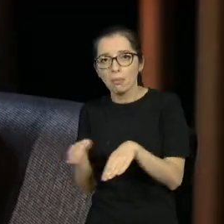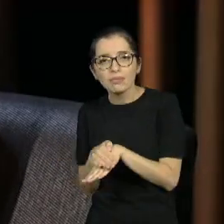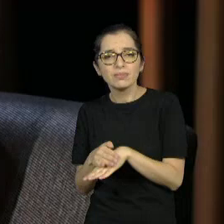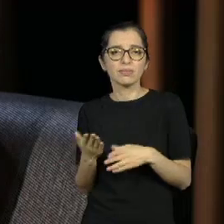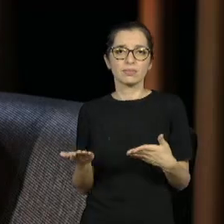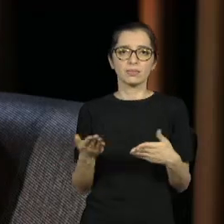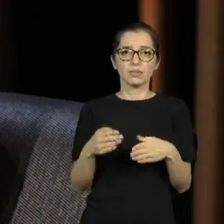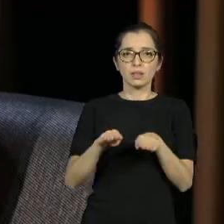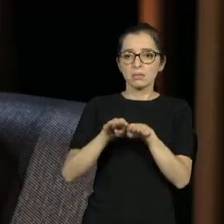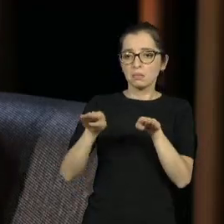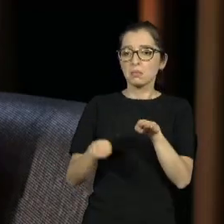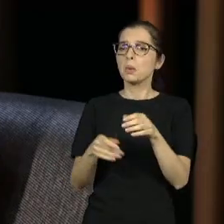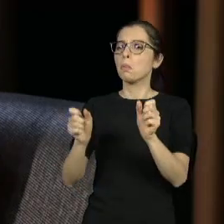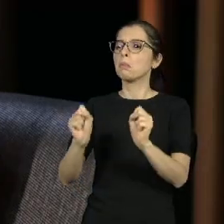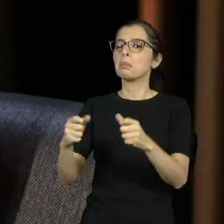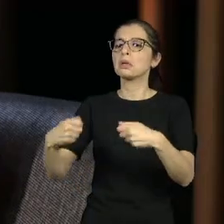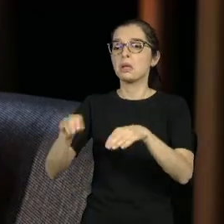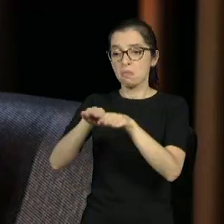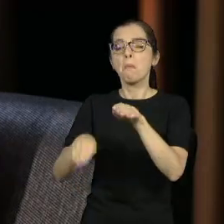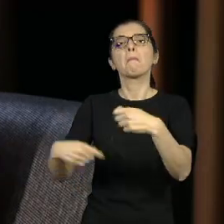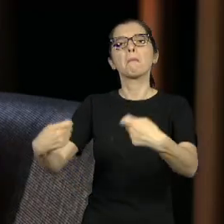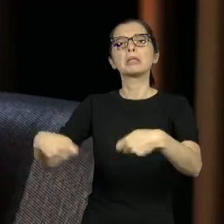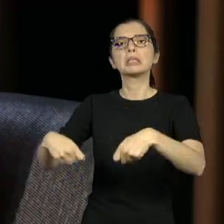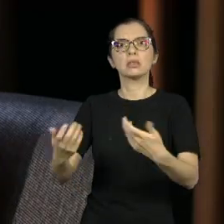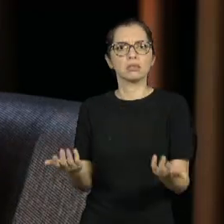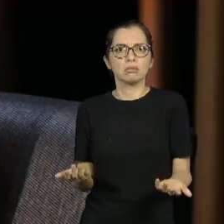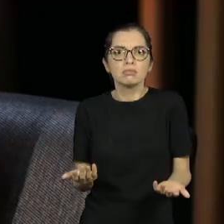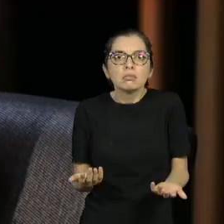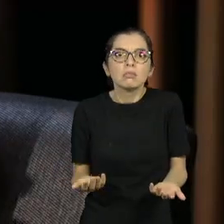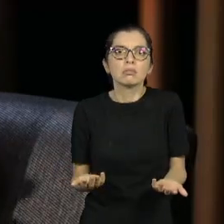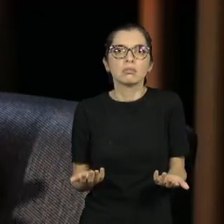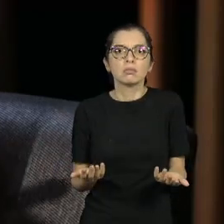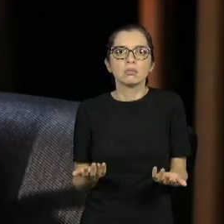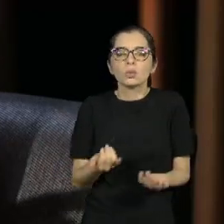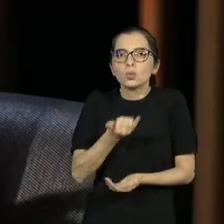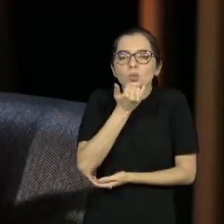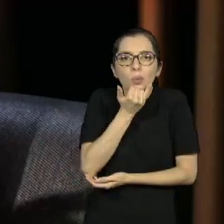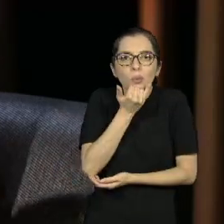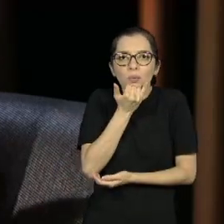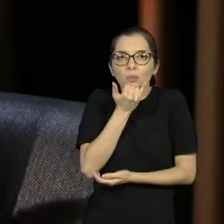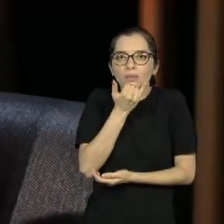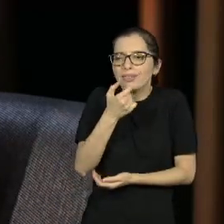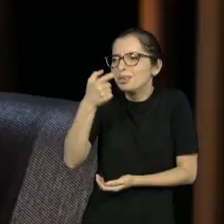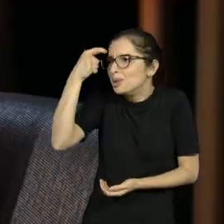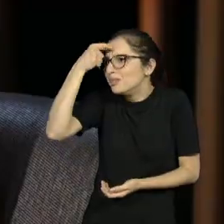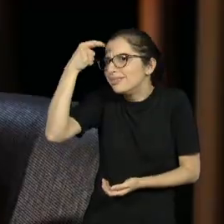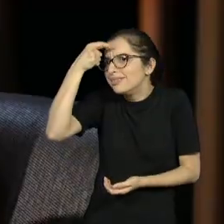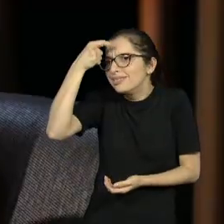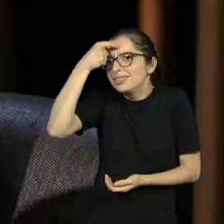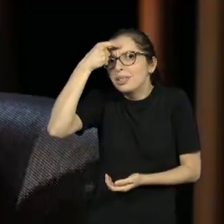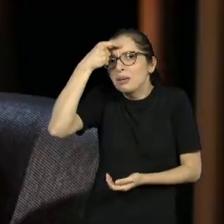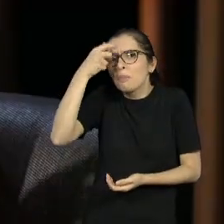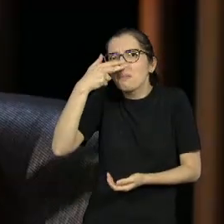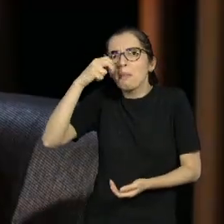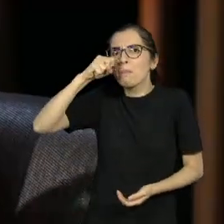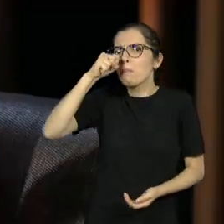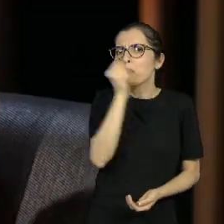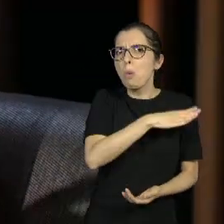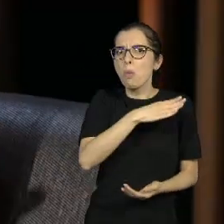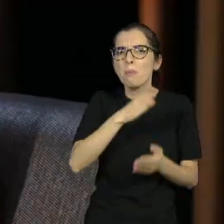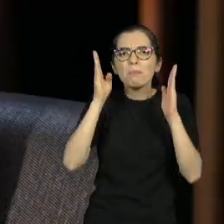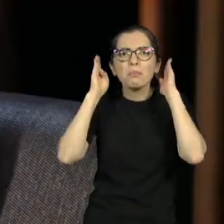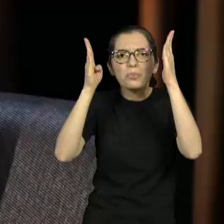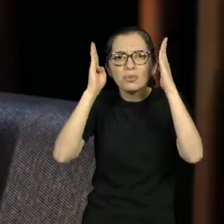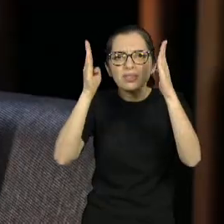inferiorizados mesmo e não tem isso é um pensamento você me desculpe ter mais um pensamento estúpido porque nós temos